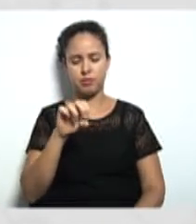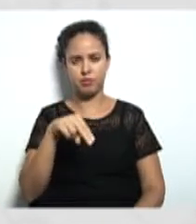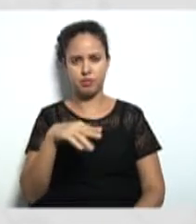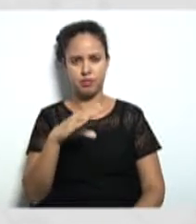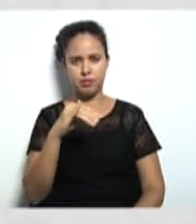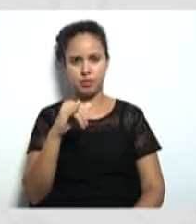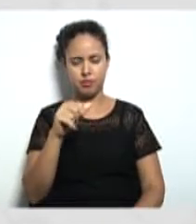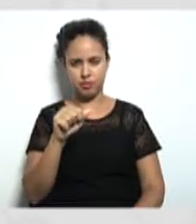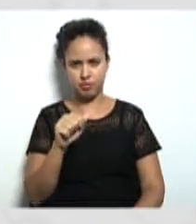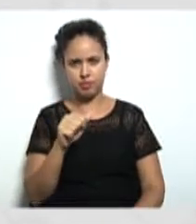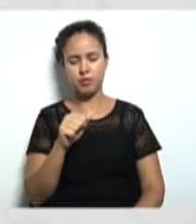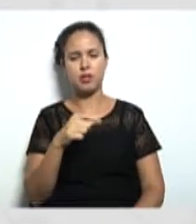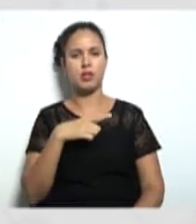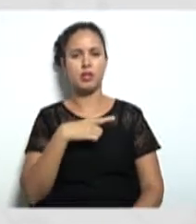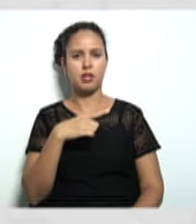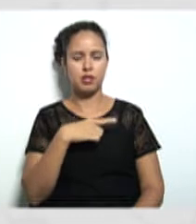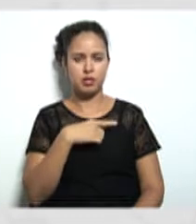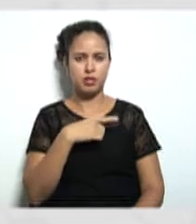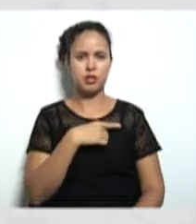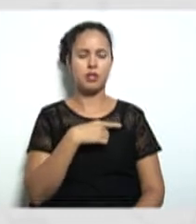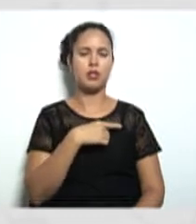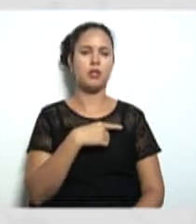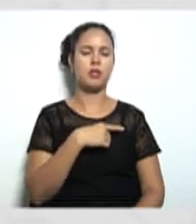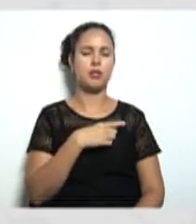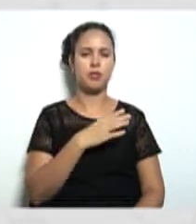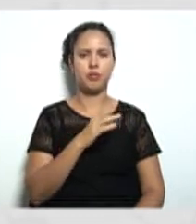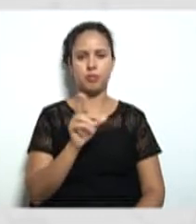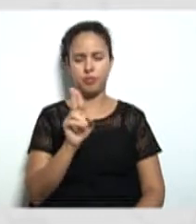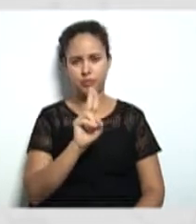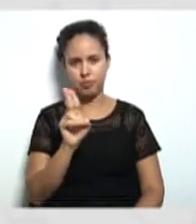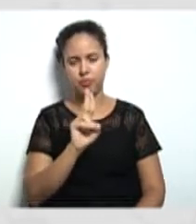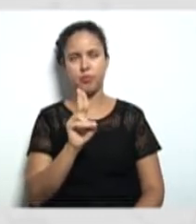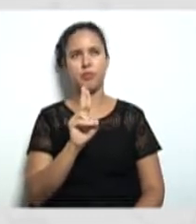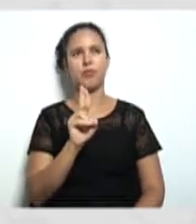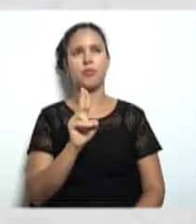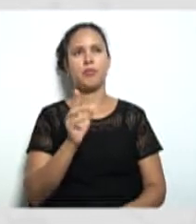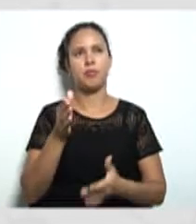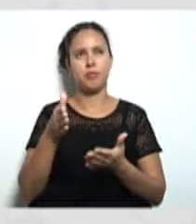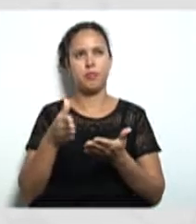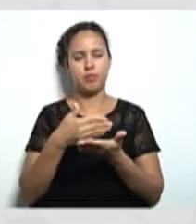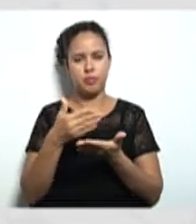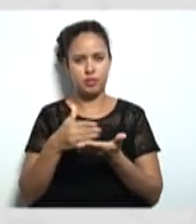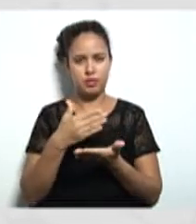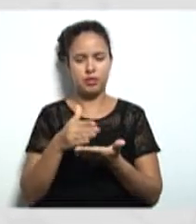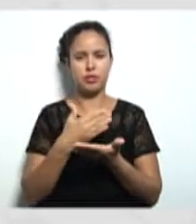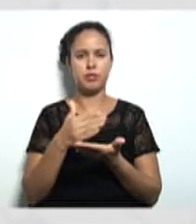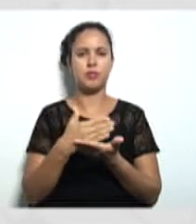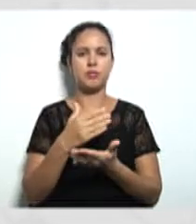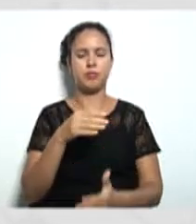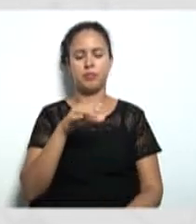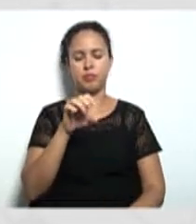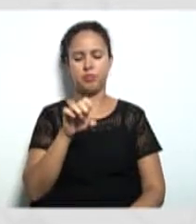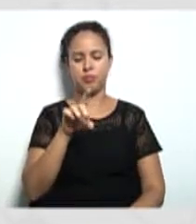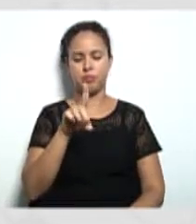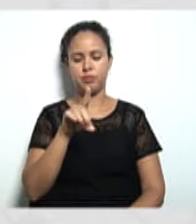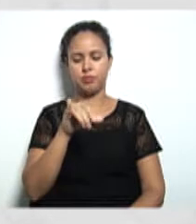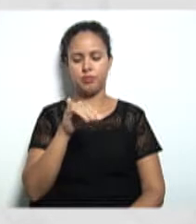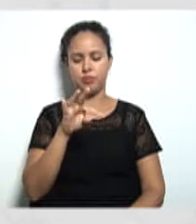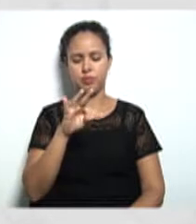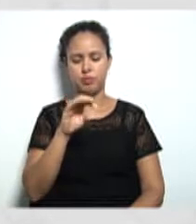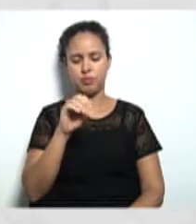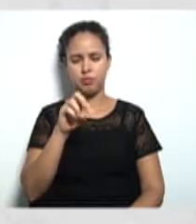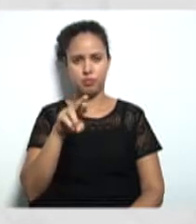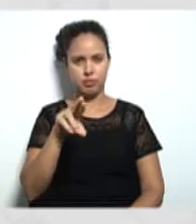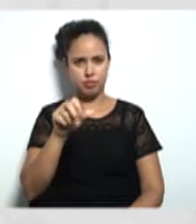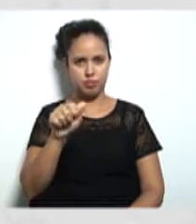nome do autor, né, o nome da obra, o livro, né, a editora, e essa